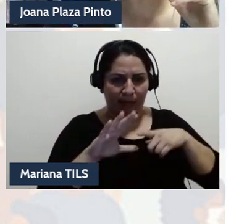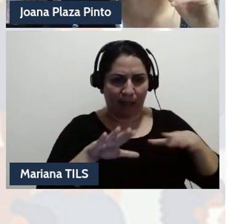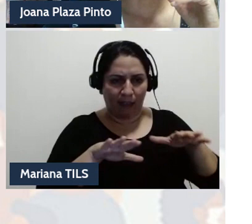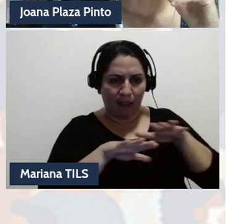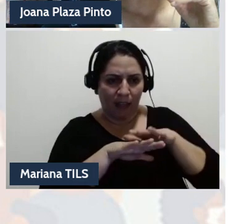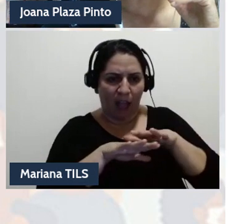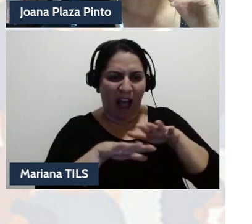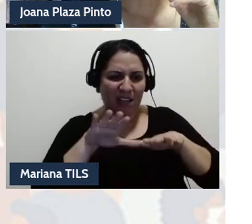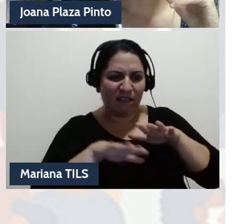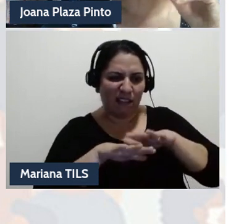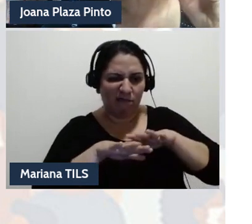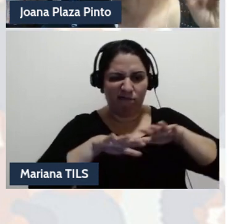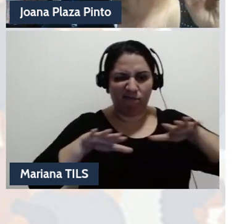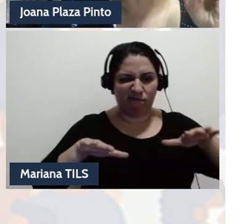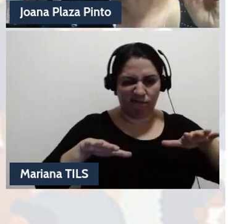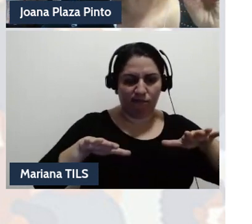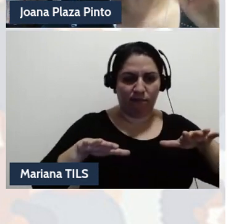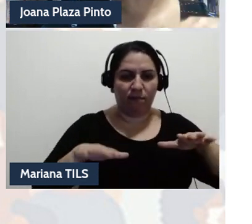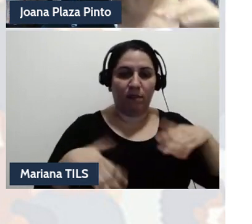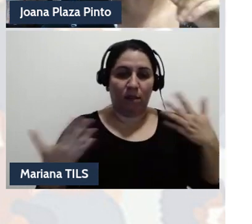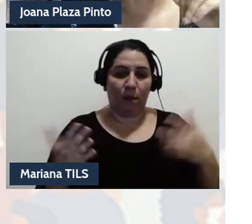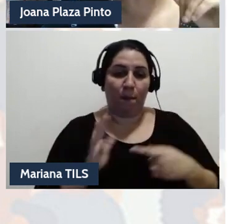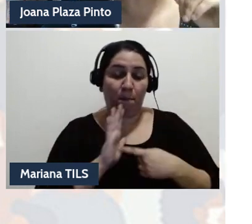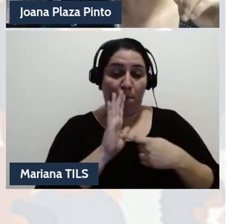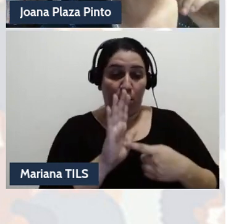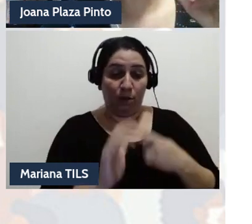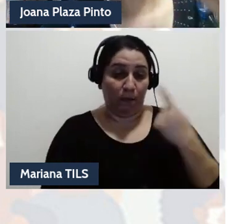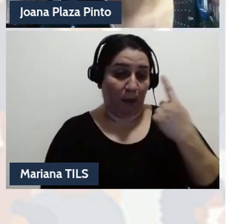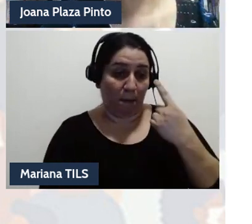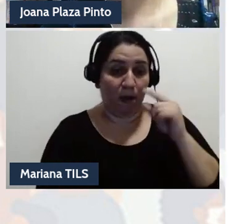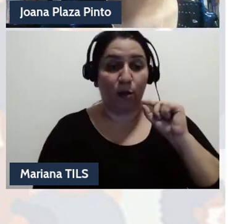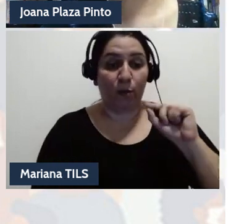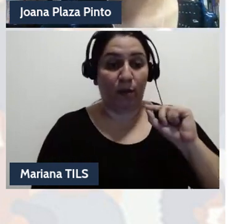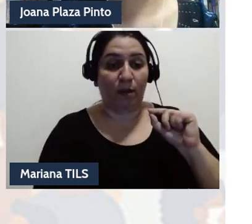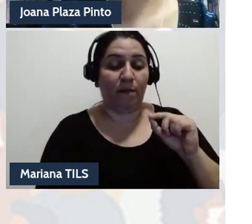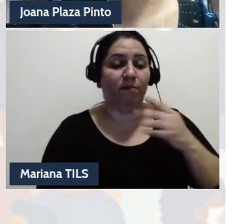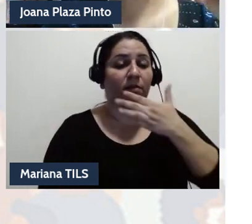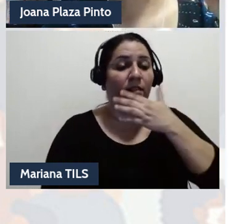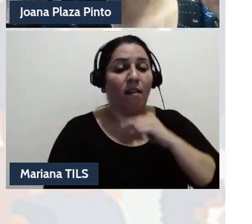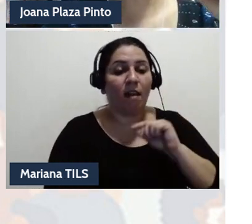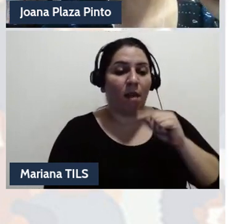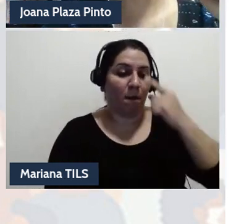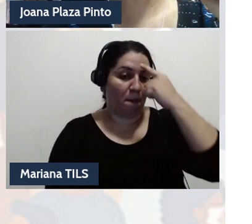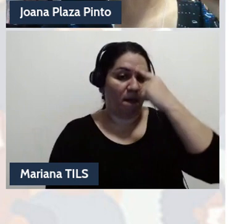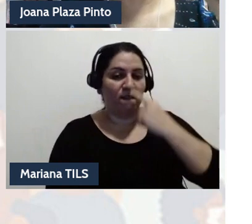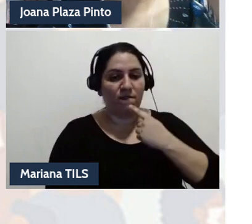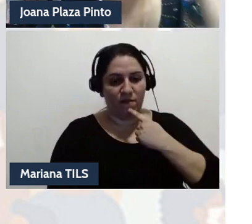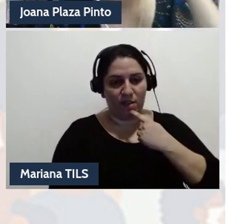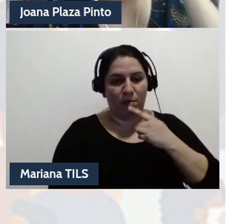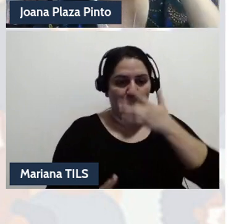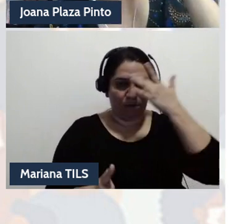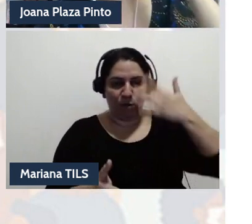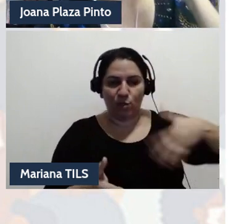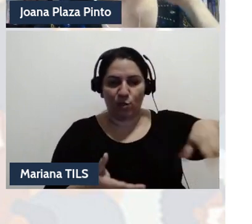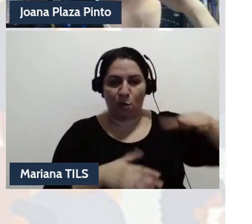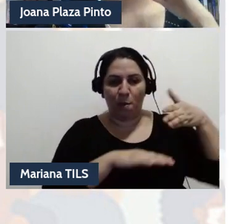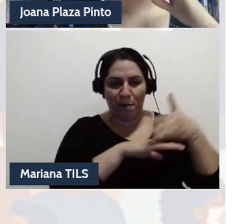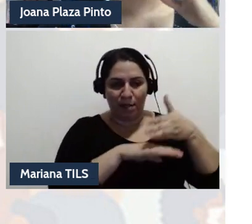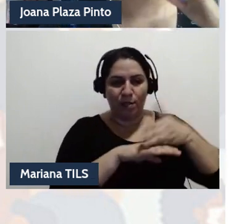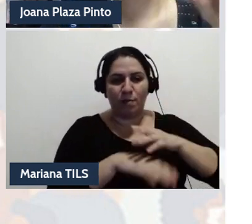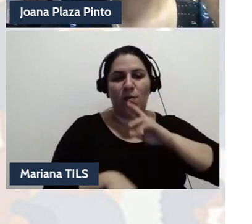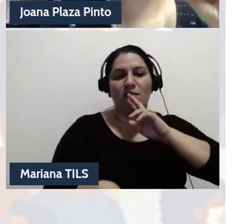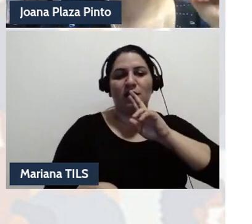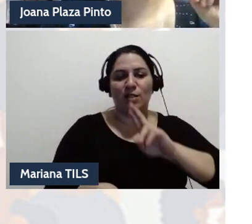material. A primeira coisa que eu quero mostrar para vocês é o perfil dessas pessoas que responderam os questionários.